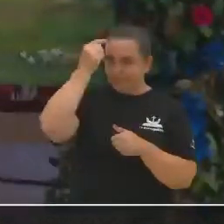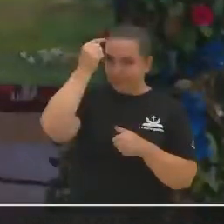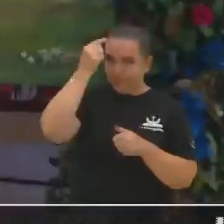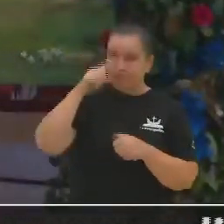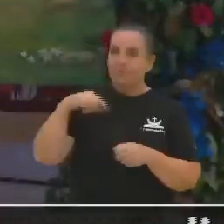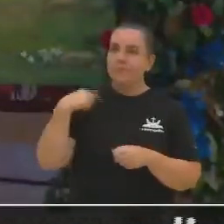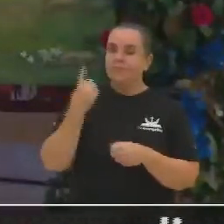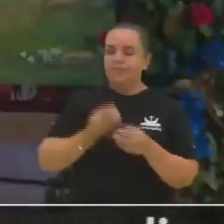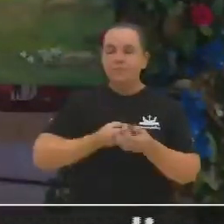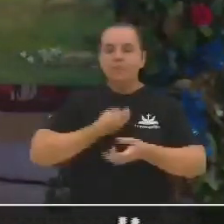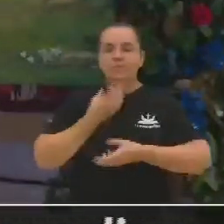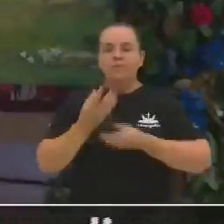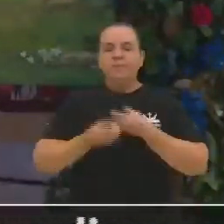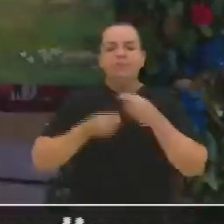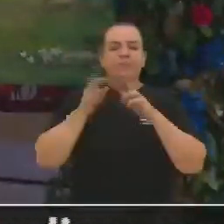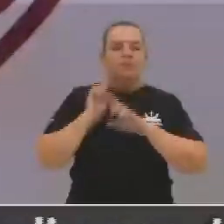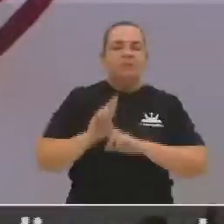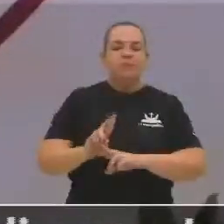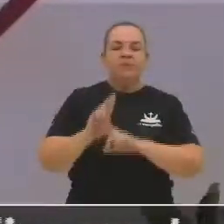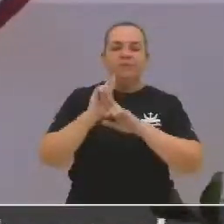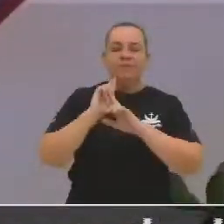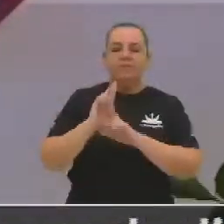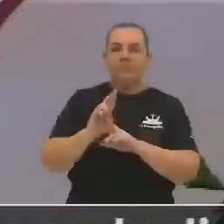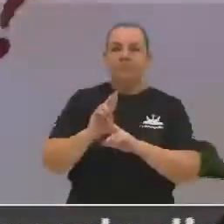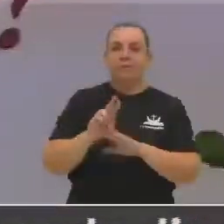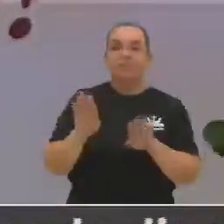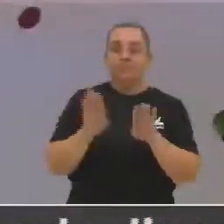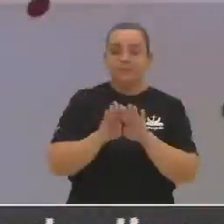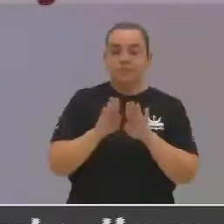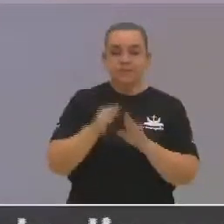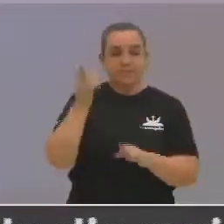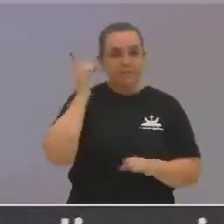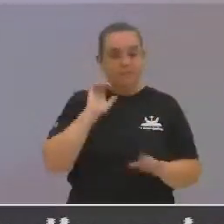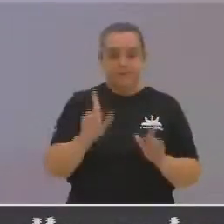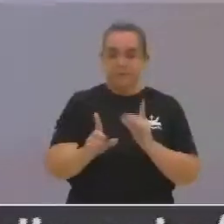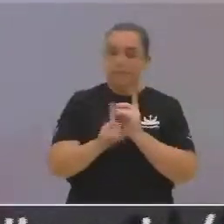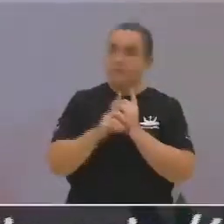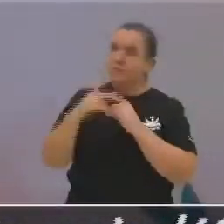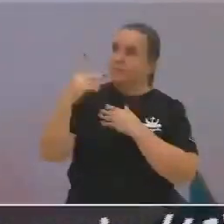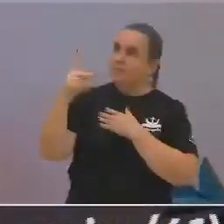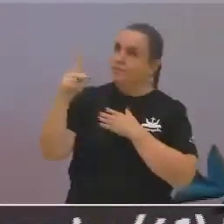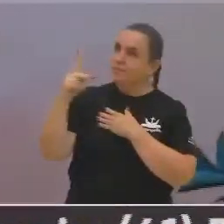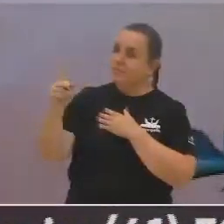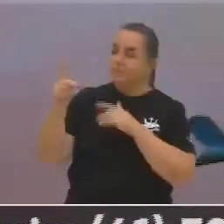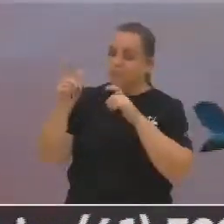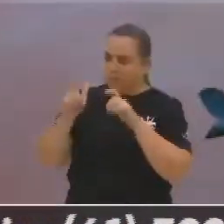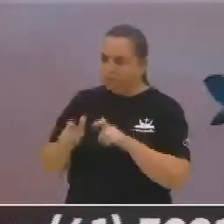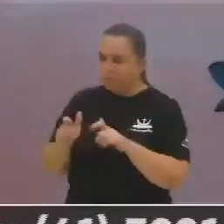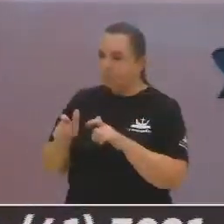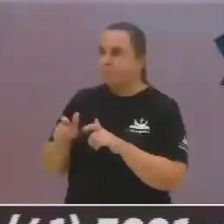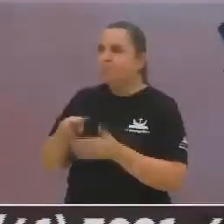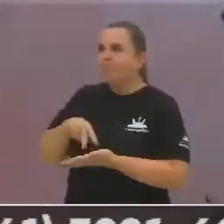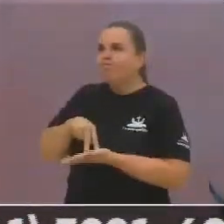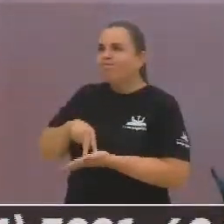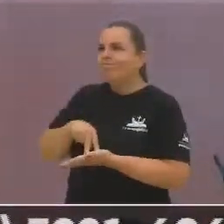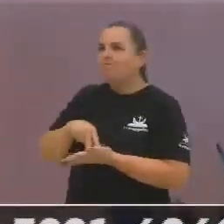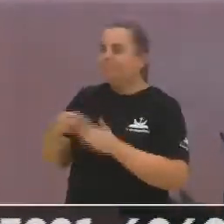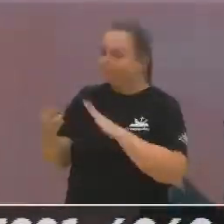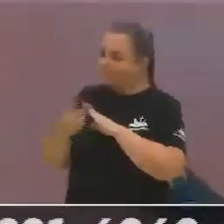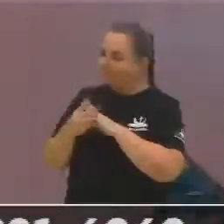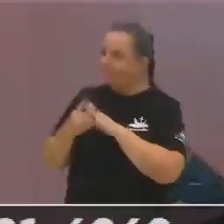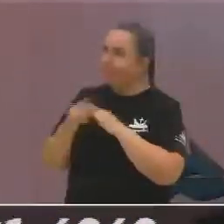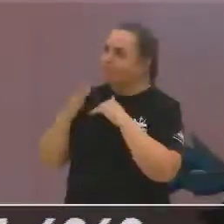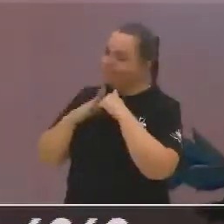nos inspire a esperança e encontremos sempre em ti o refúgio, o amparo e